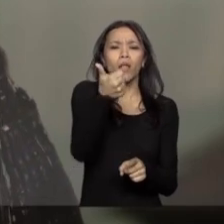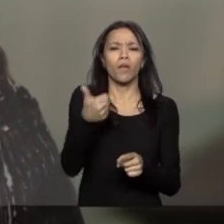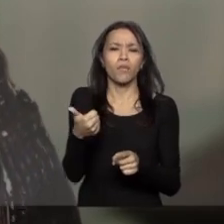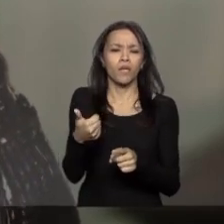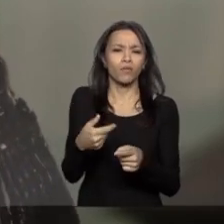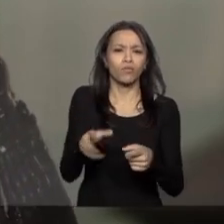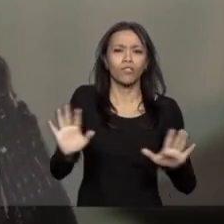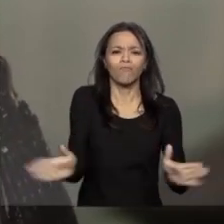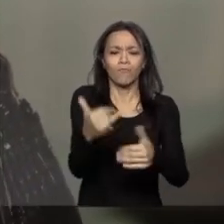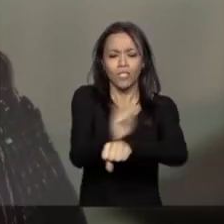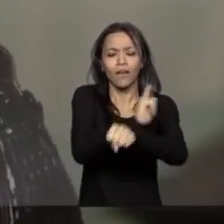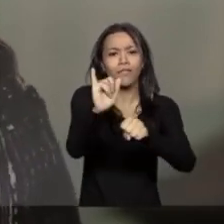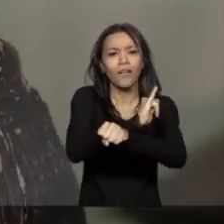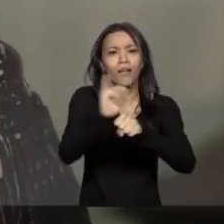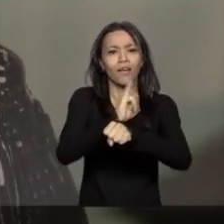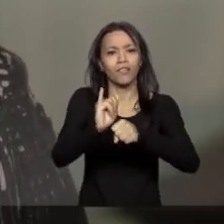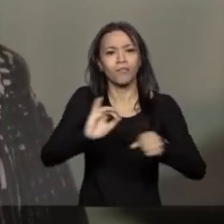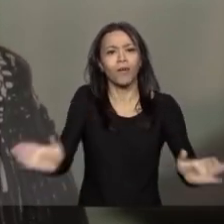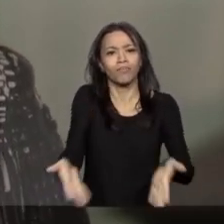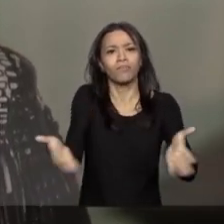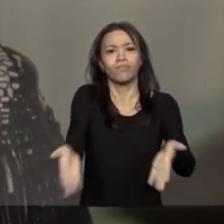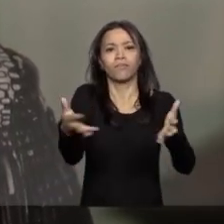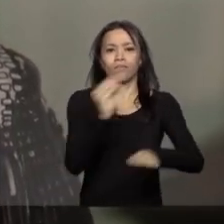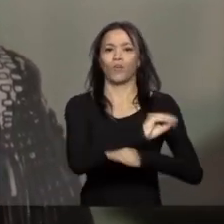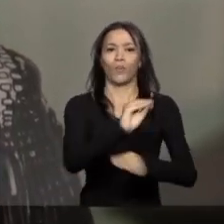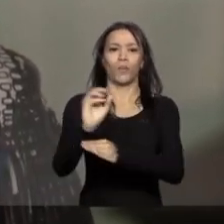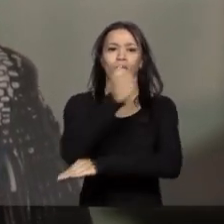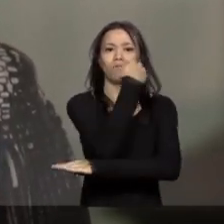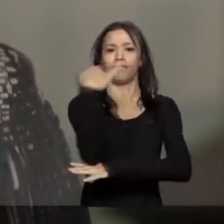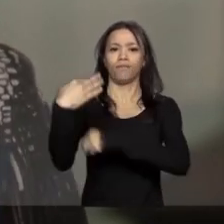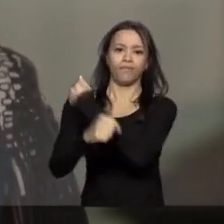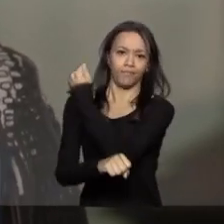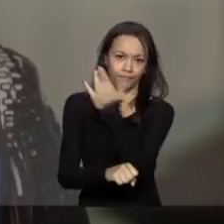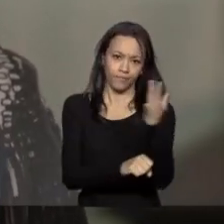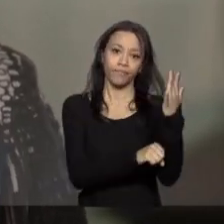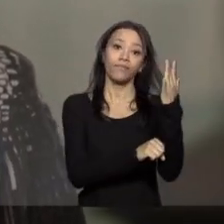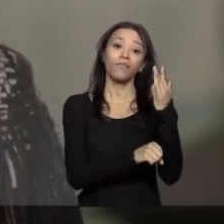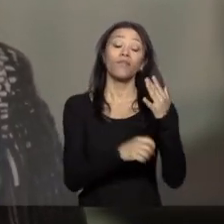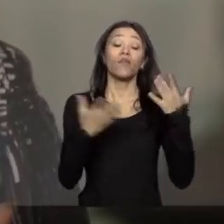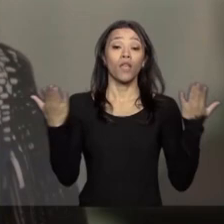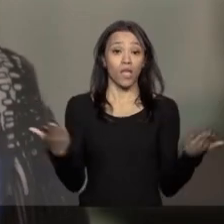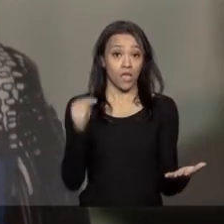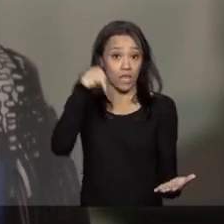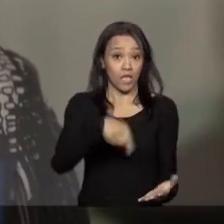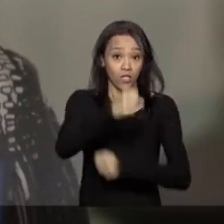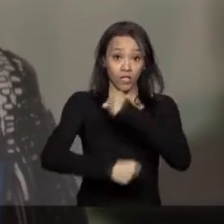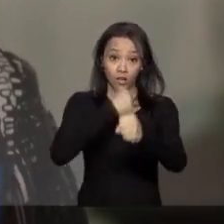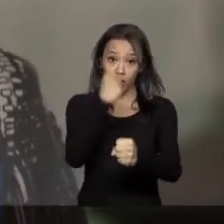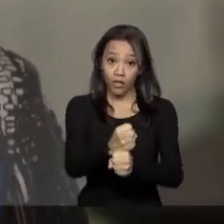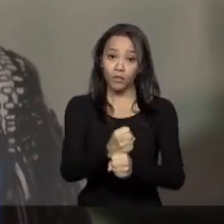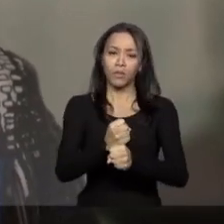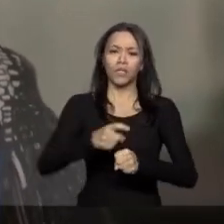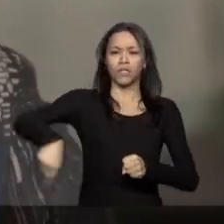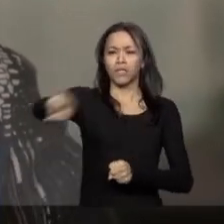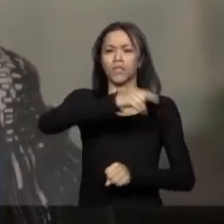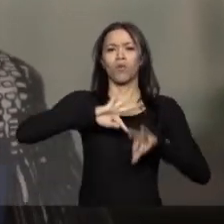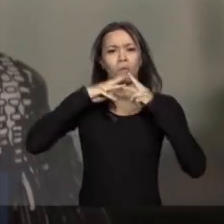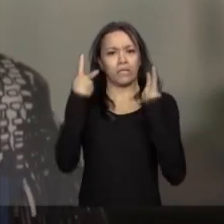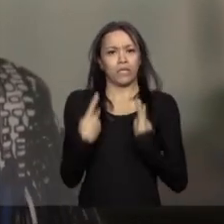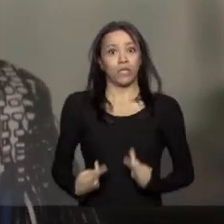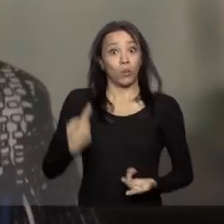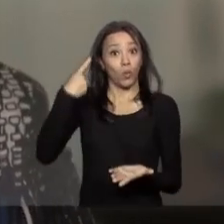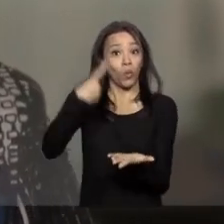dos instrumentos de fomento a produção sustentável Neste ano em que a humanidade está diante da